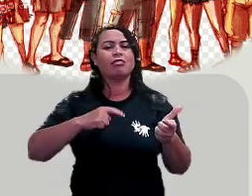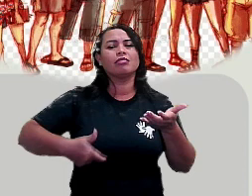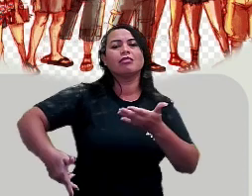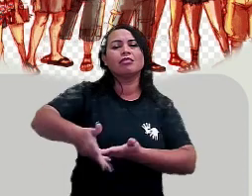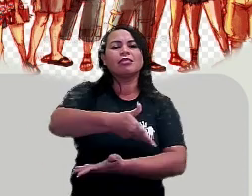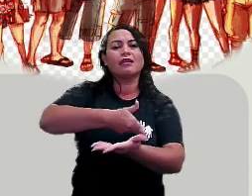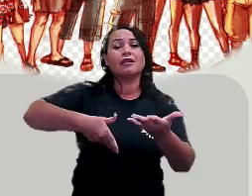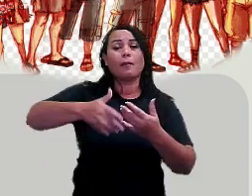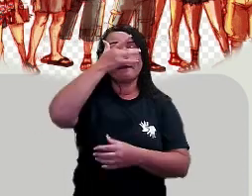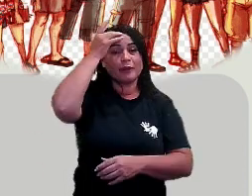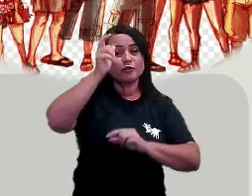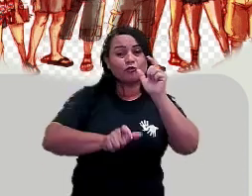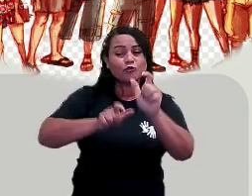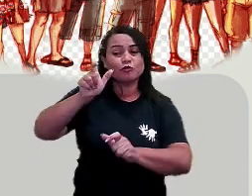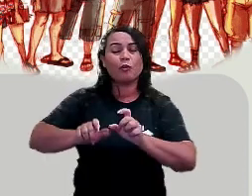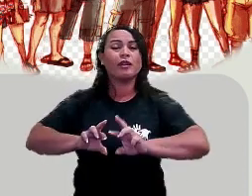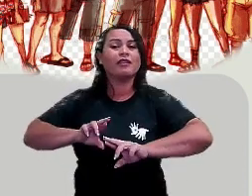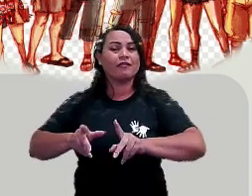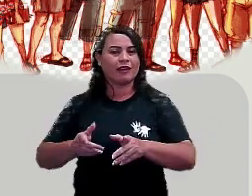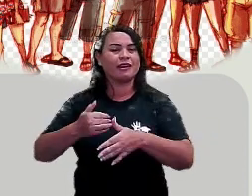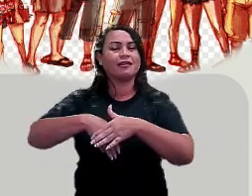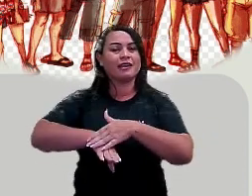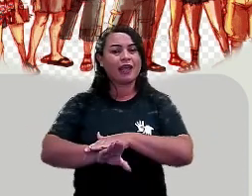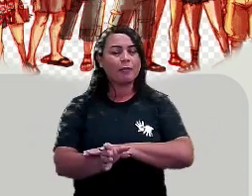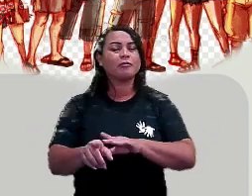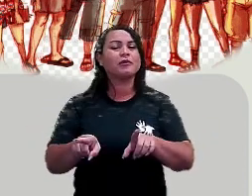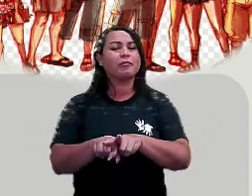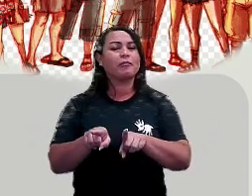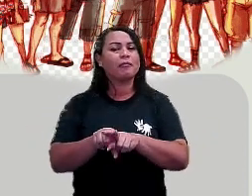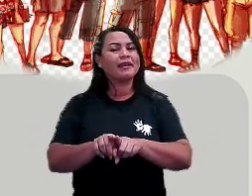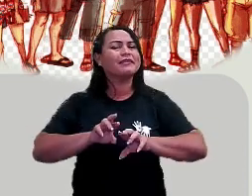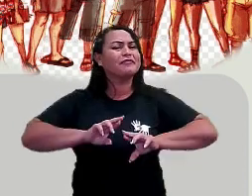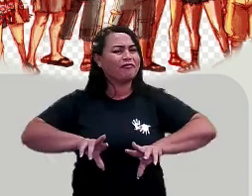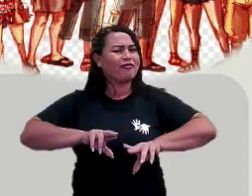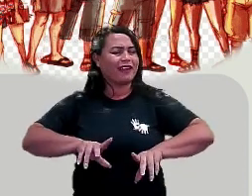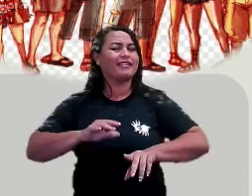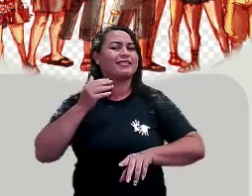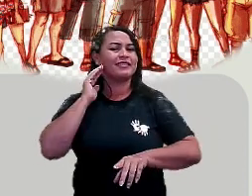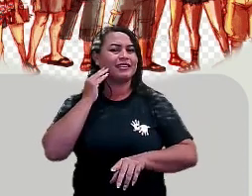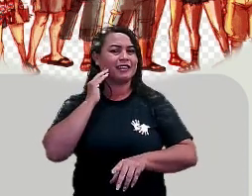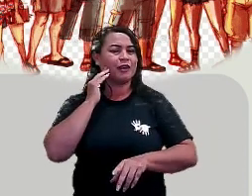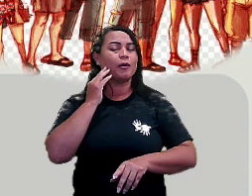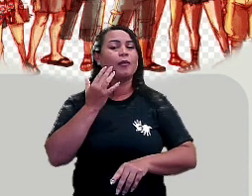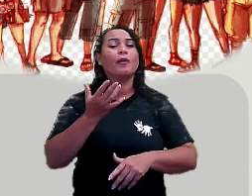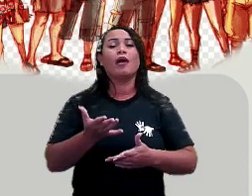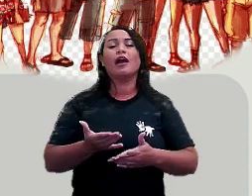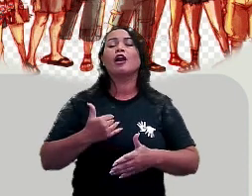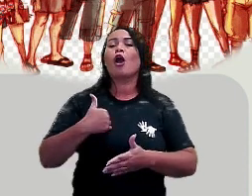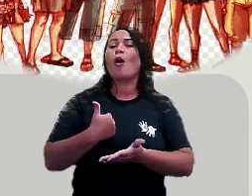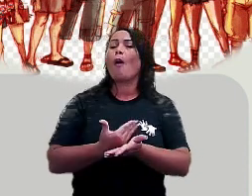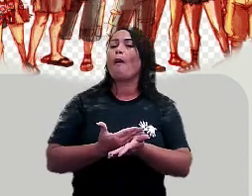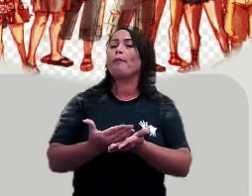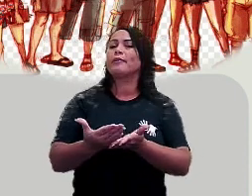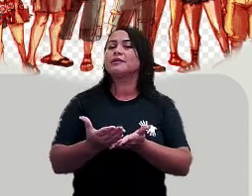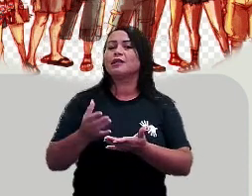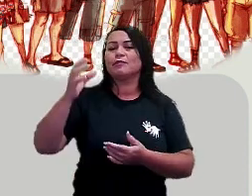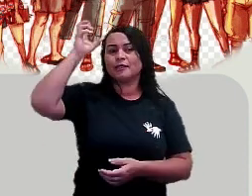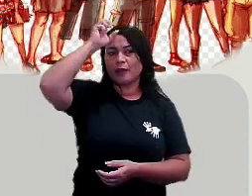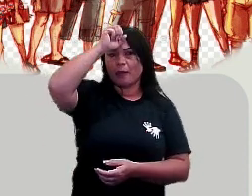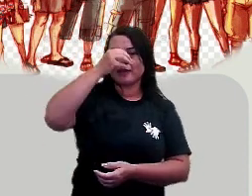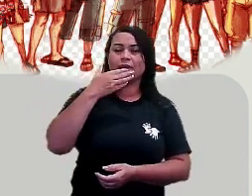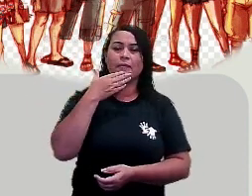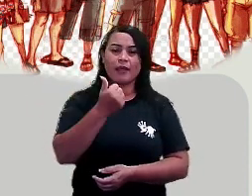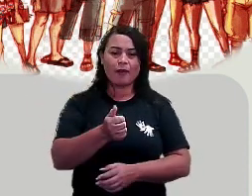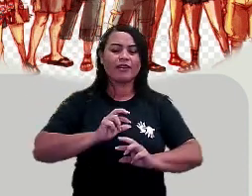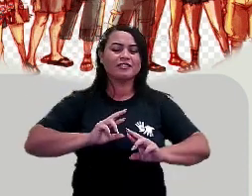com pessoas diferentes, de hábitos e costumes que não são semelhantes aos seus. E começamos a compreender melhor